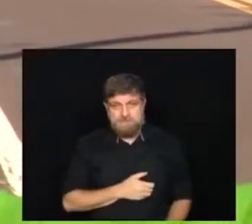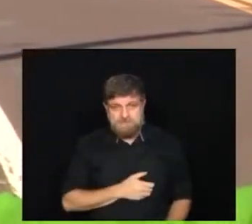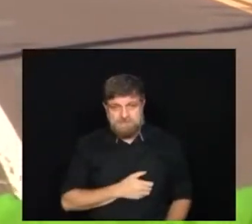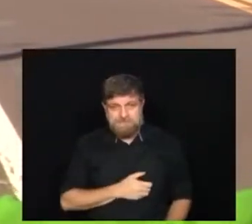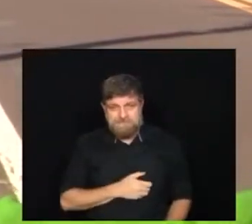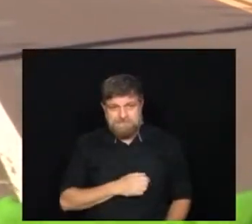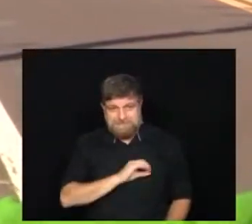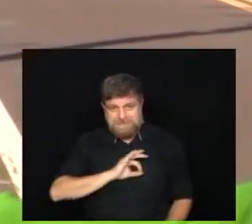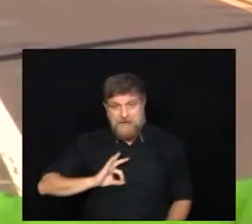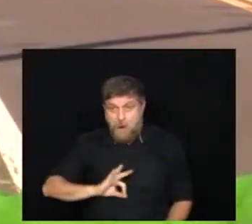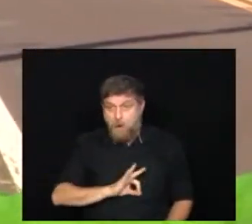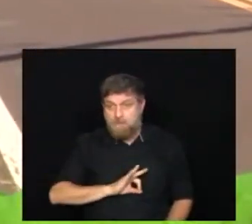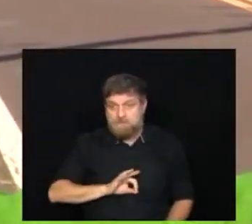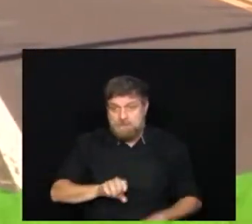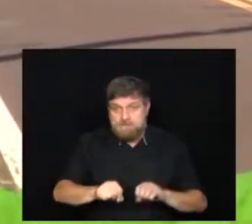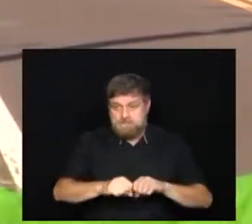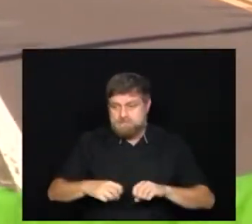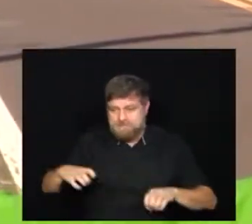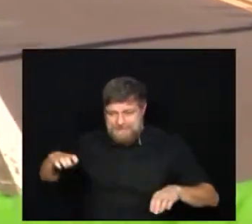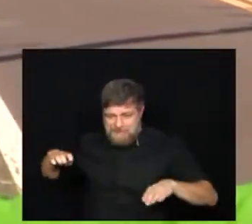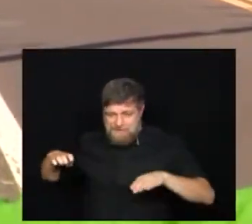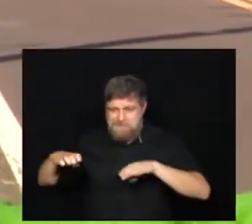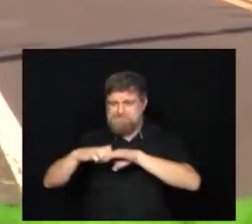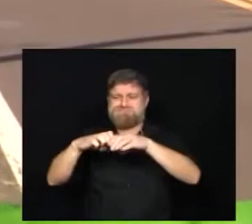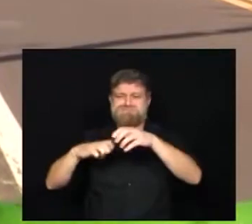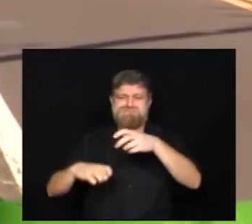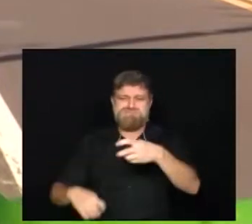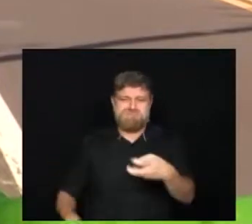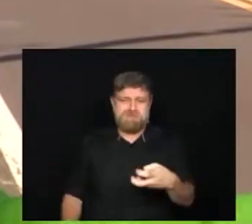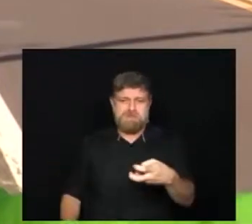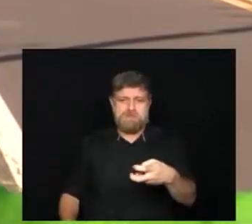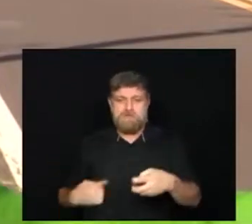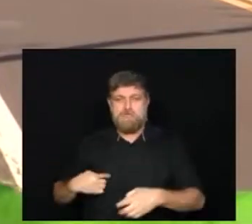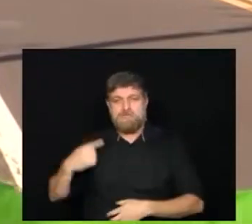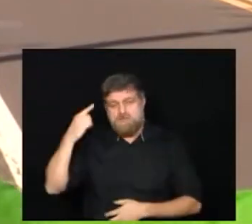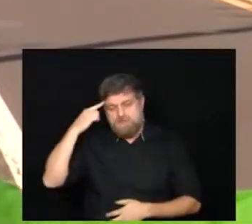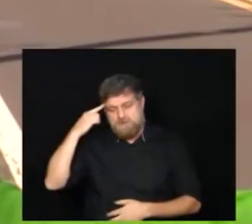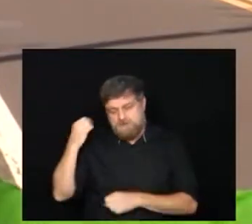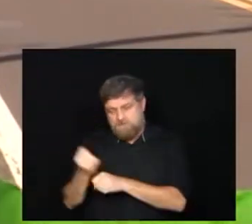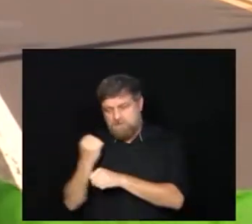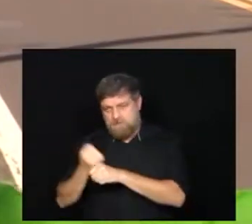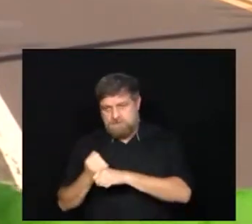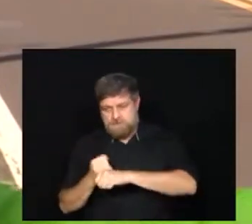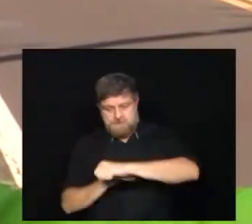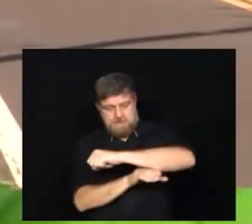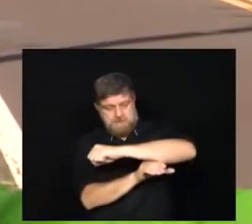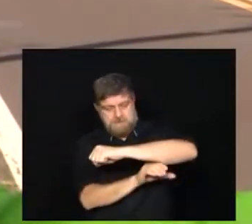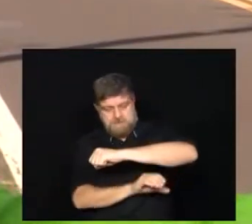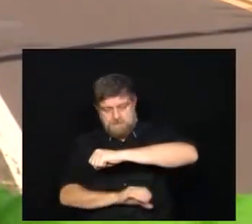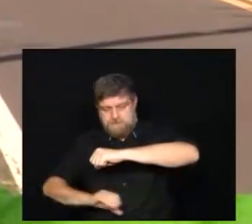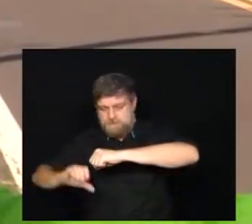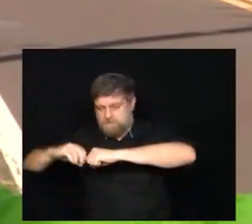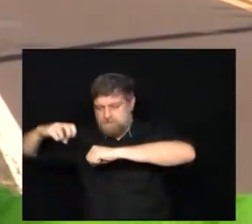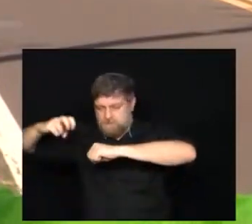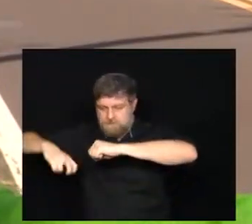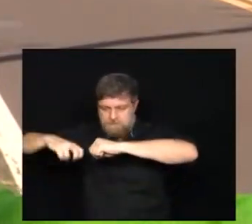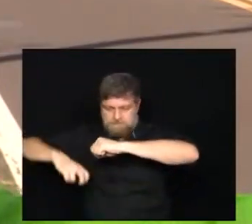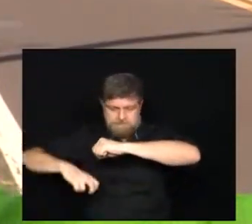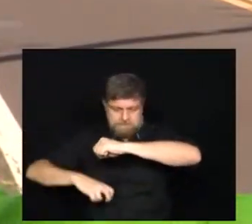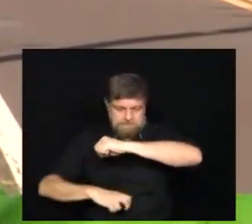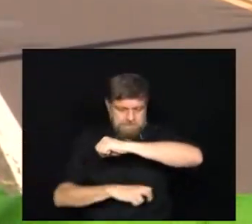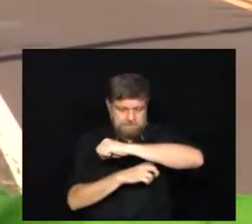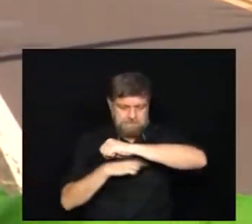que à medida que as concessionárias forem fazendo as passagens subterrâneas, a gente for introduzindo essa visão das